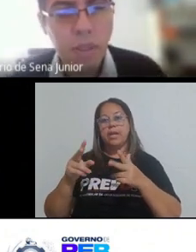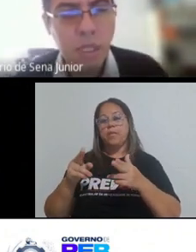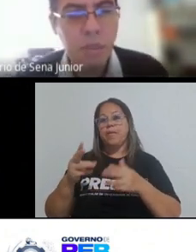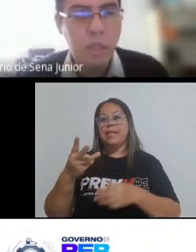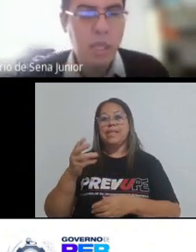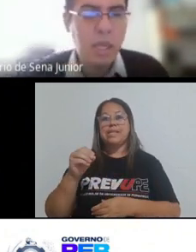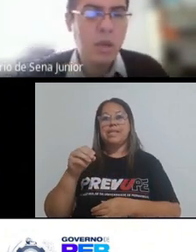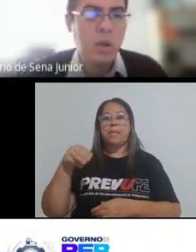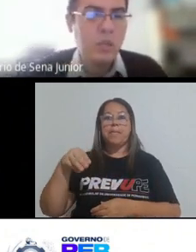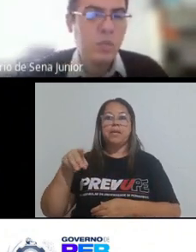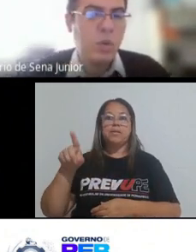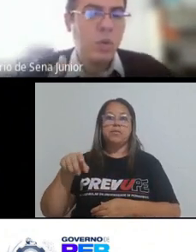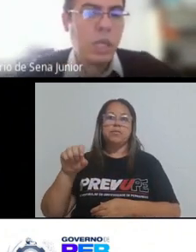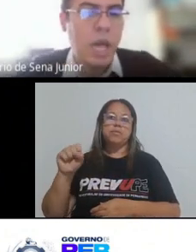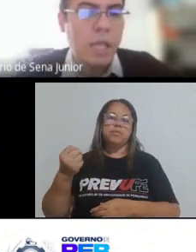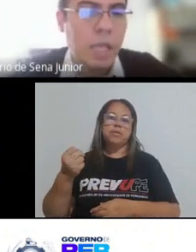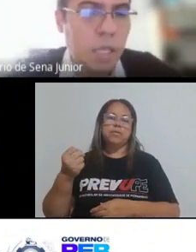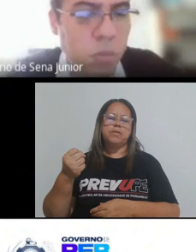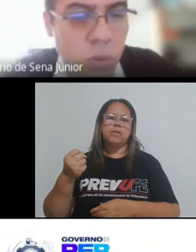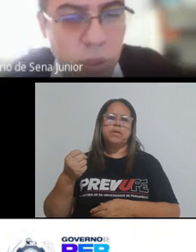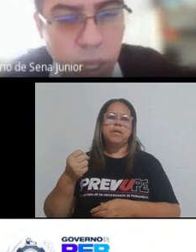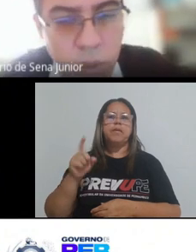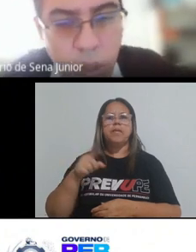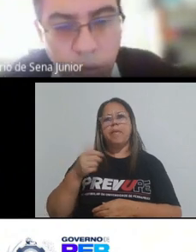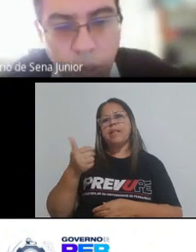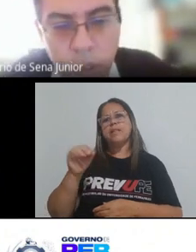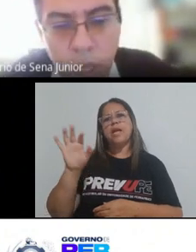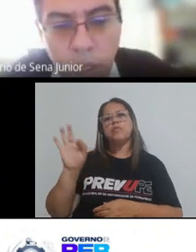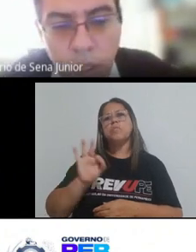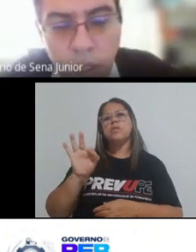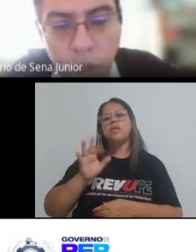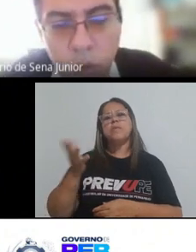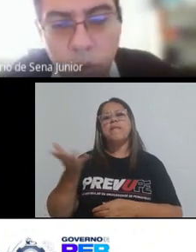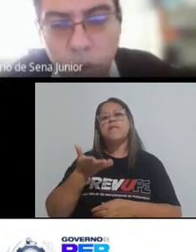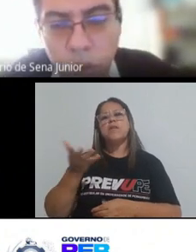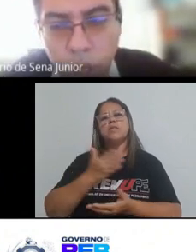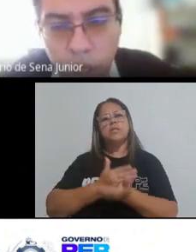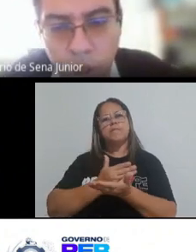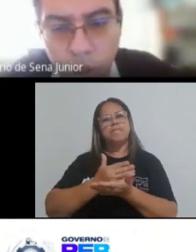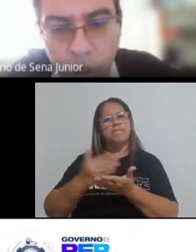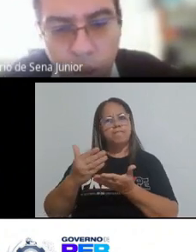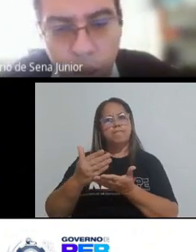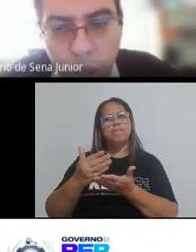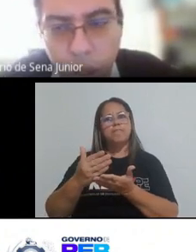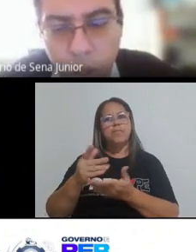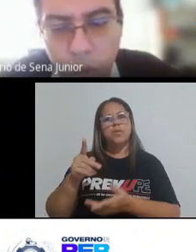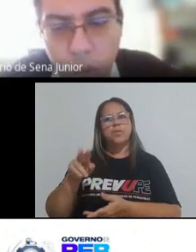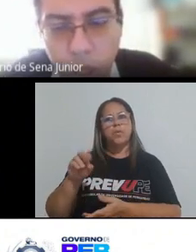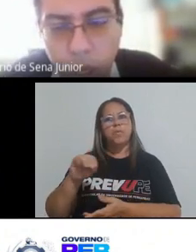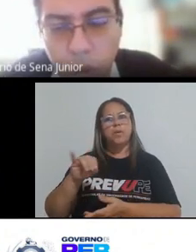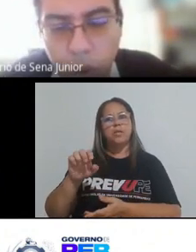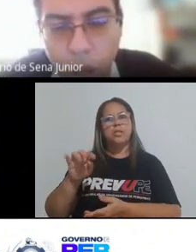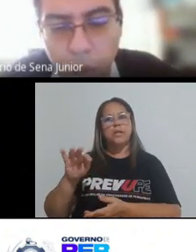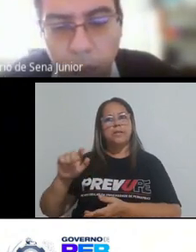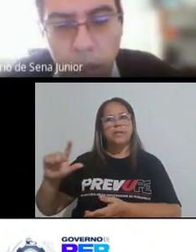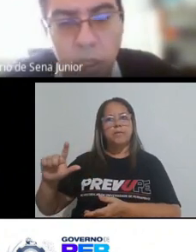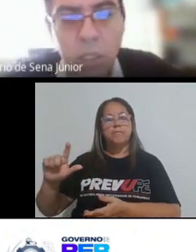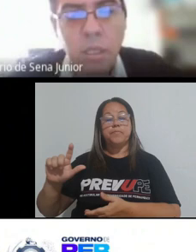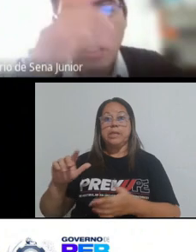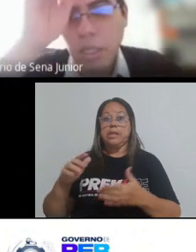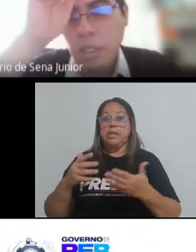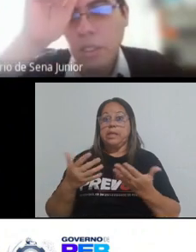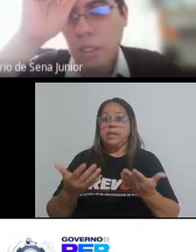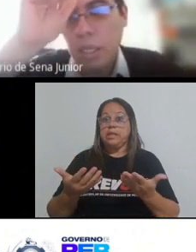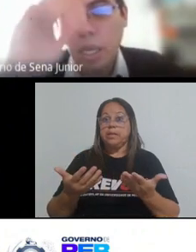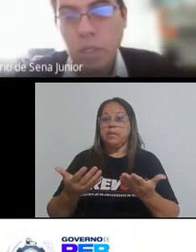Então, perceba que ela corresponde a 10% da velocidade inicial do projétil. já a partir